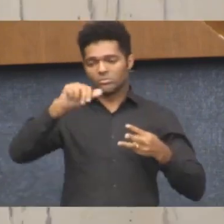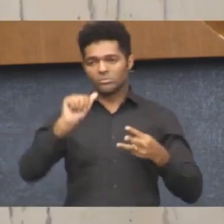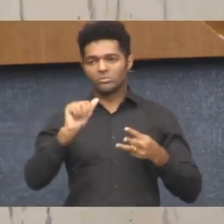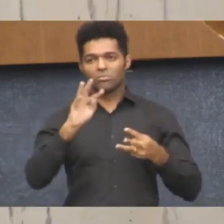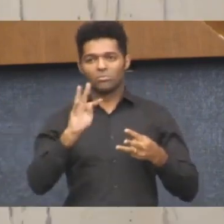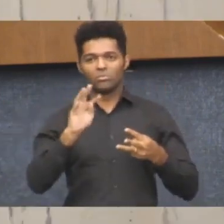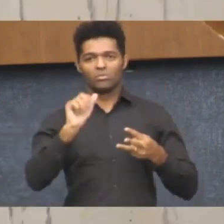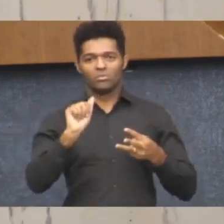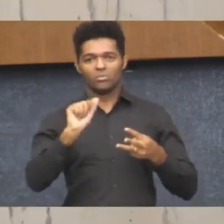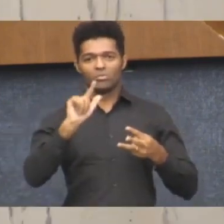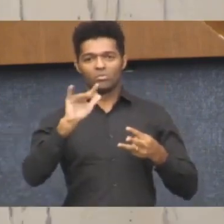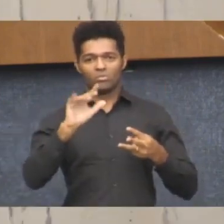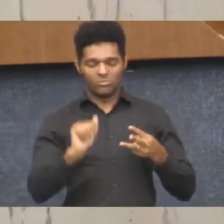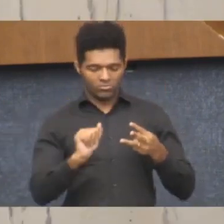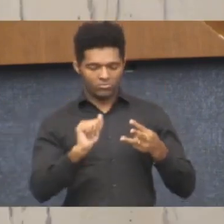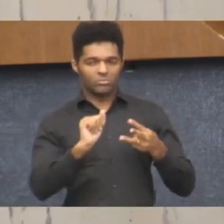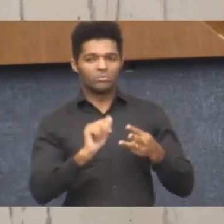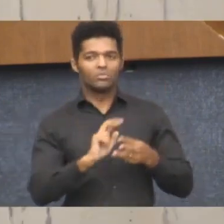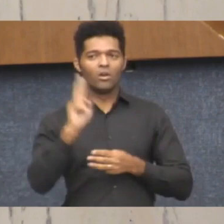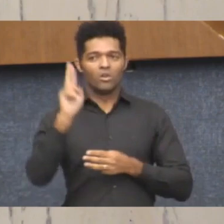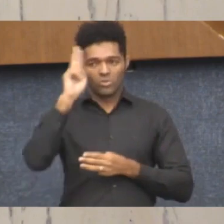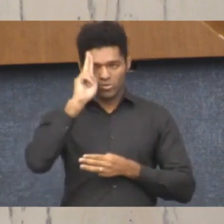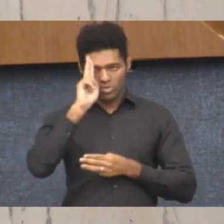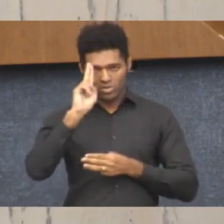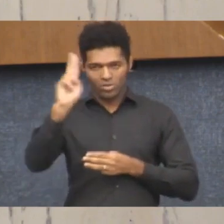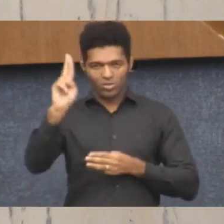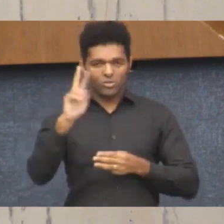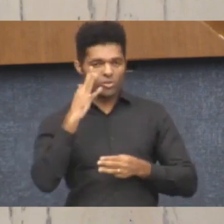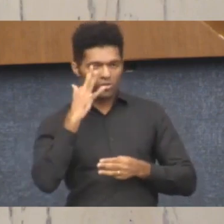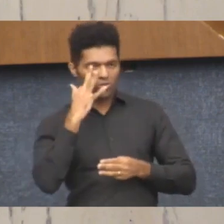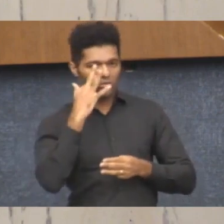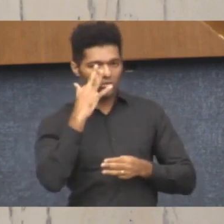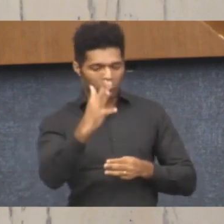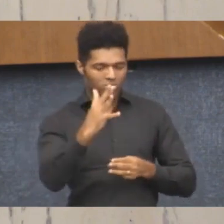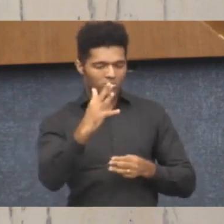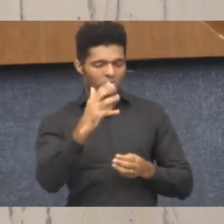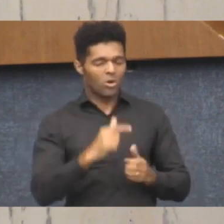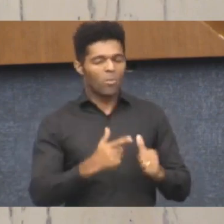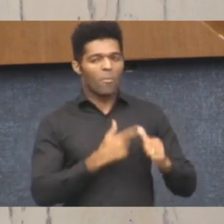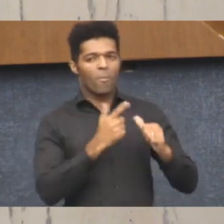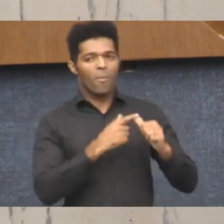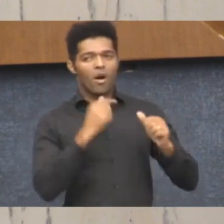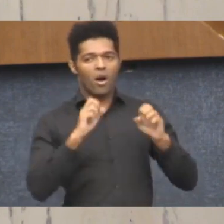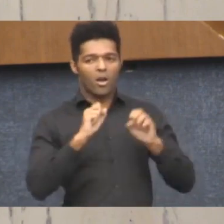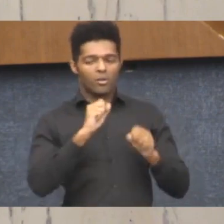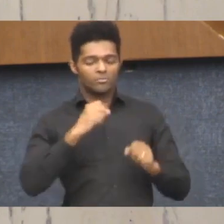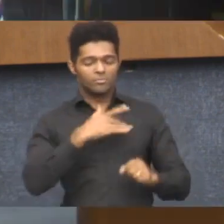Natália Pontes de Albuquerque, gerente de atenção primária à saúde.